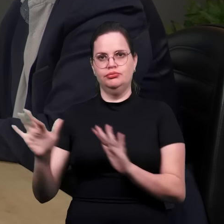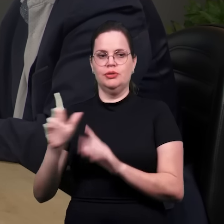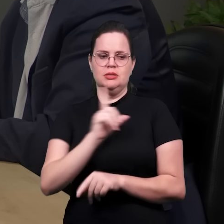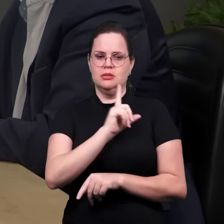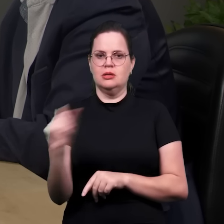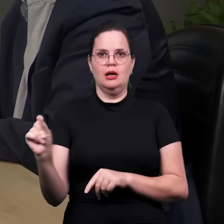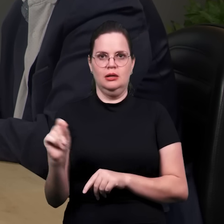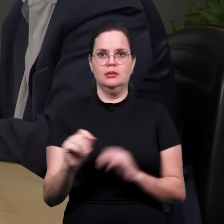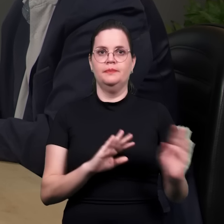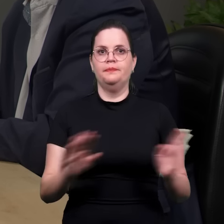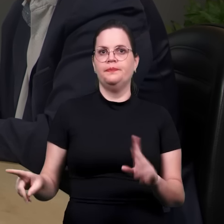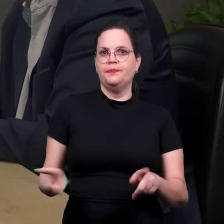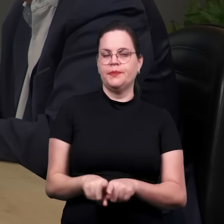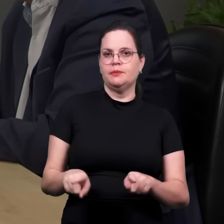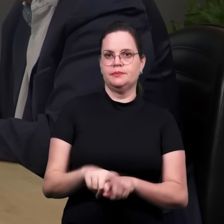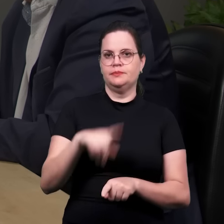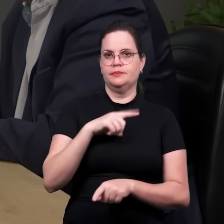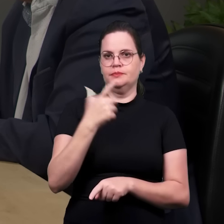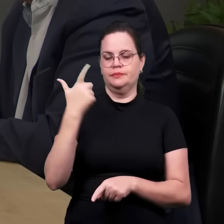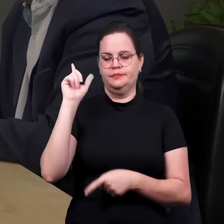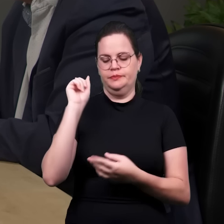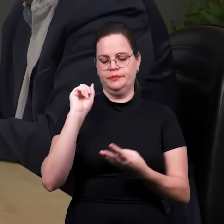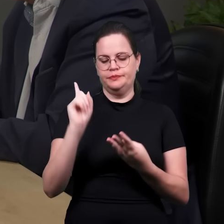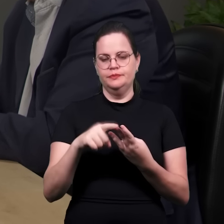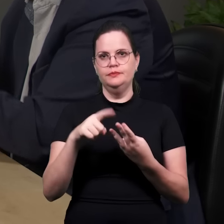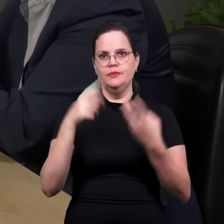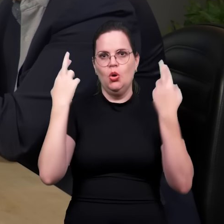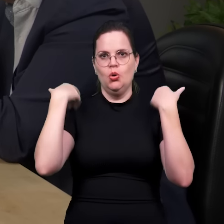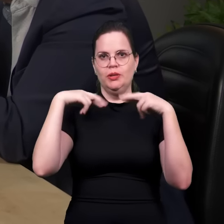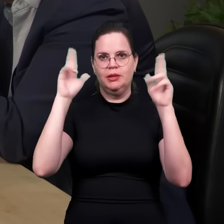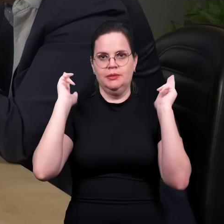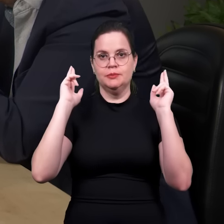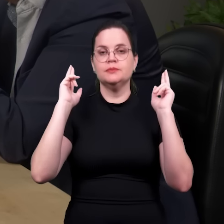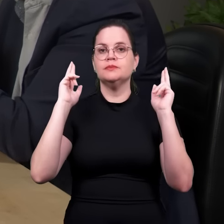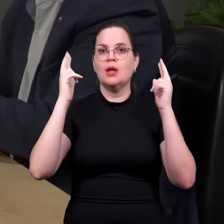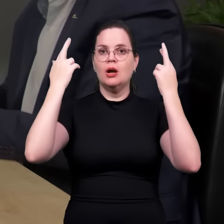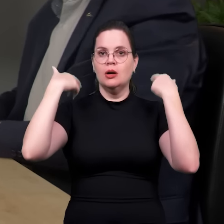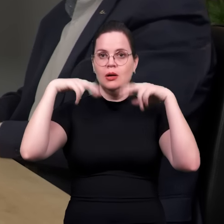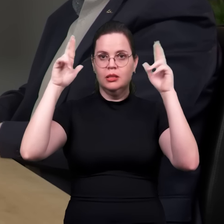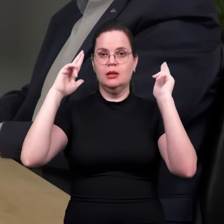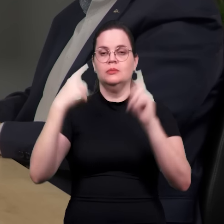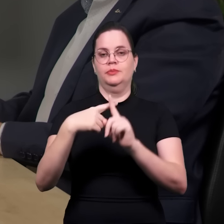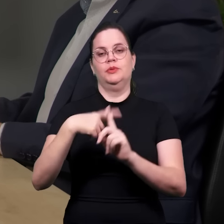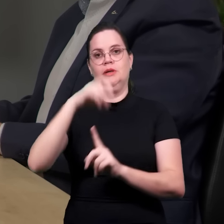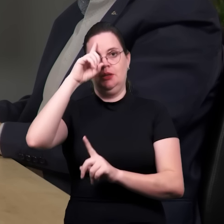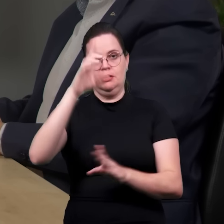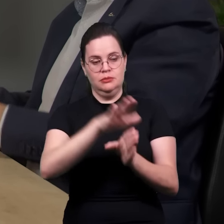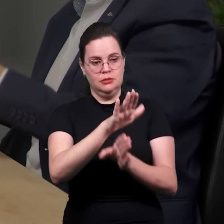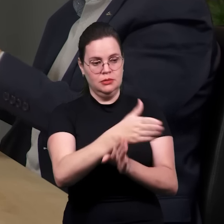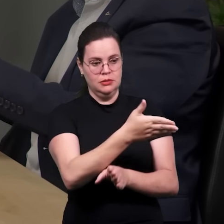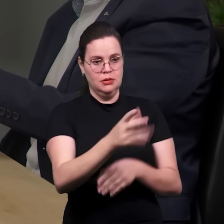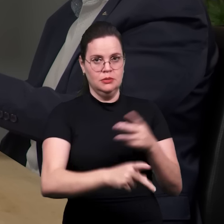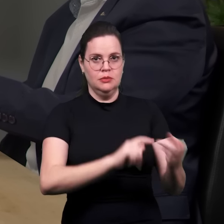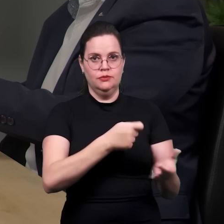era o cordeiro, né? O cordeiro, como você disse ali, a exigência do Senhor para Israel.